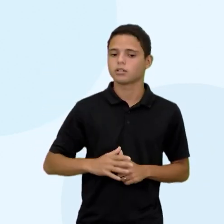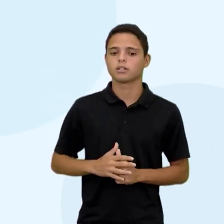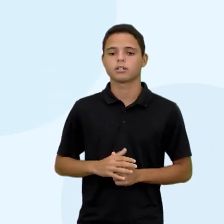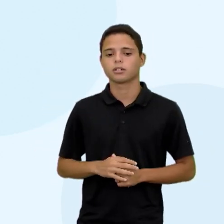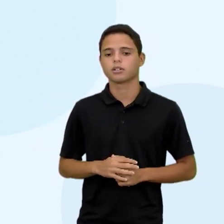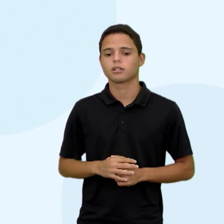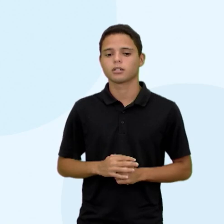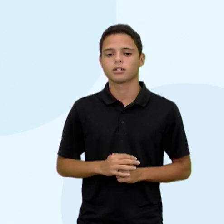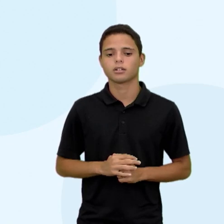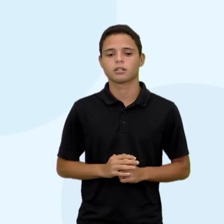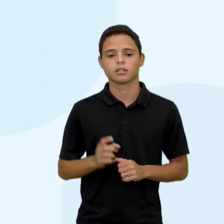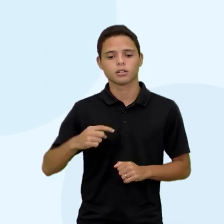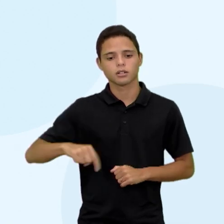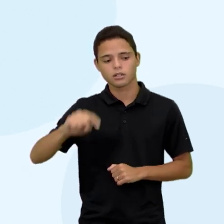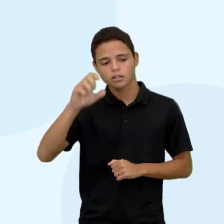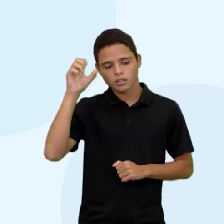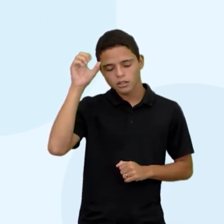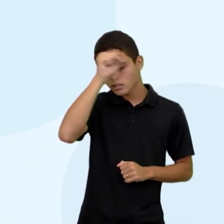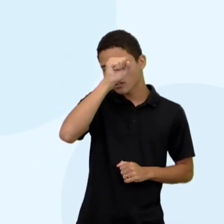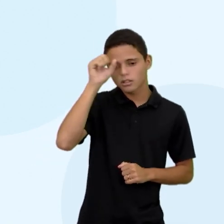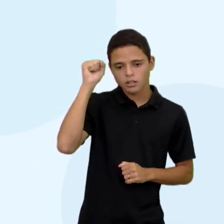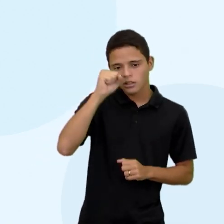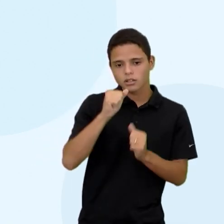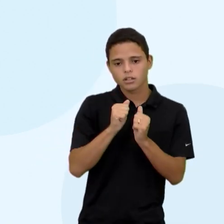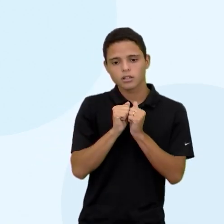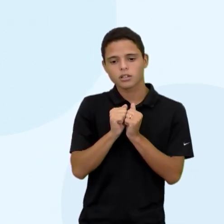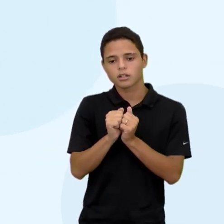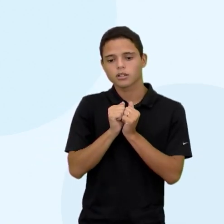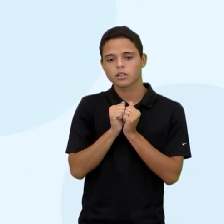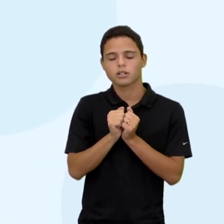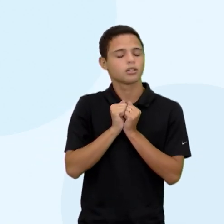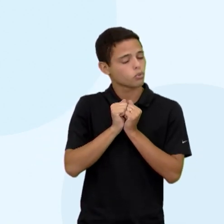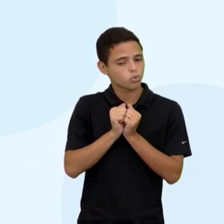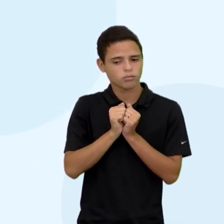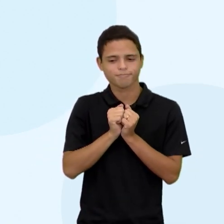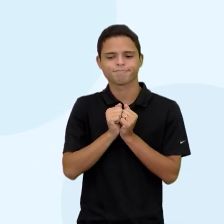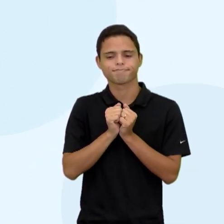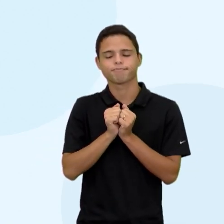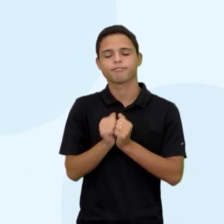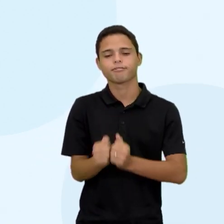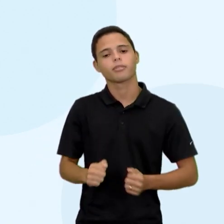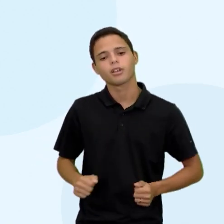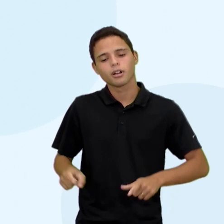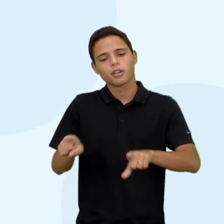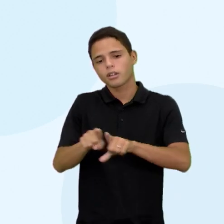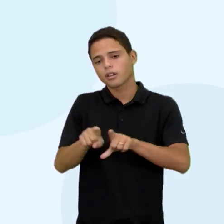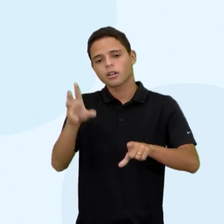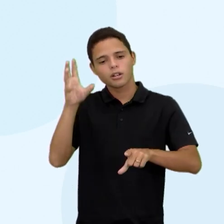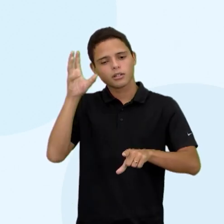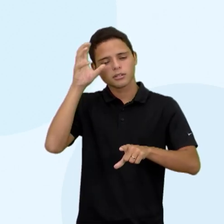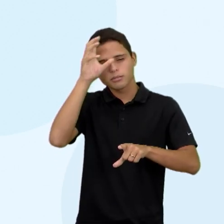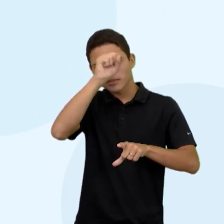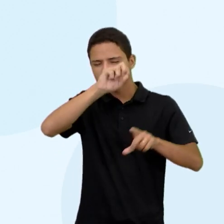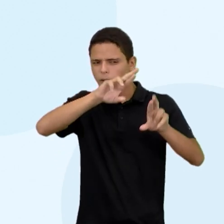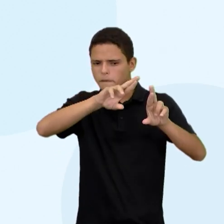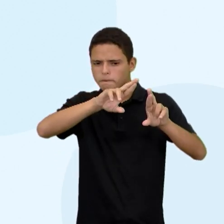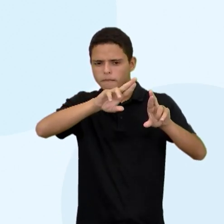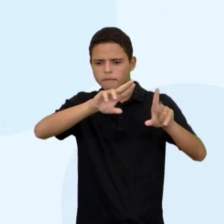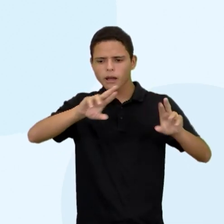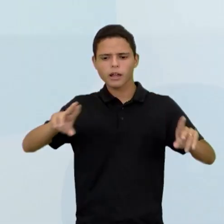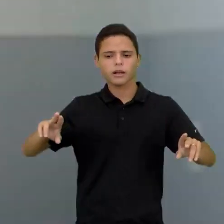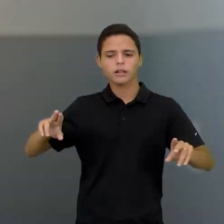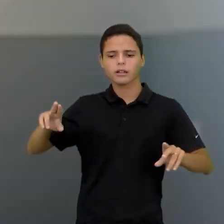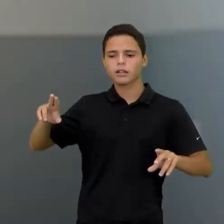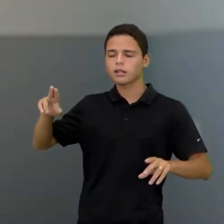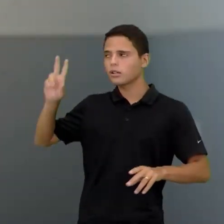gente aprende junto com os demais atletas não só a desempenhar o esporte, mas também aprende muitas coisas que a gente traz para a nossa